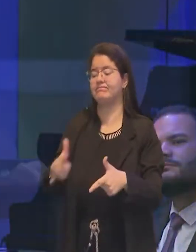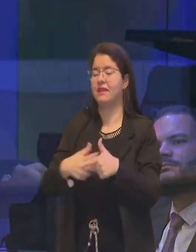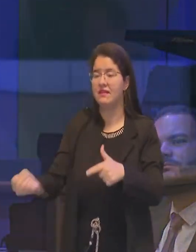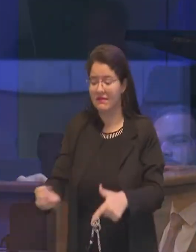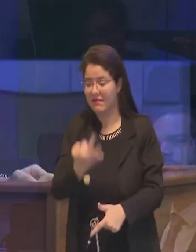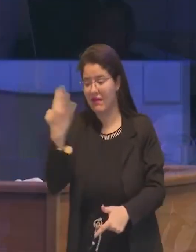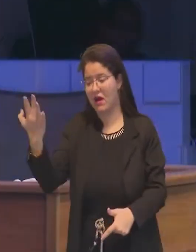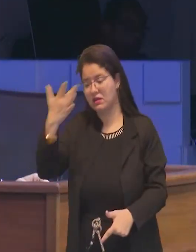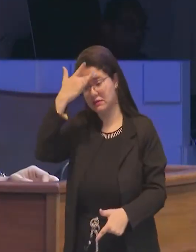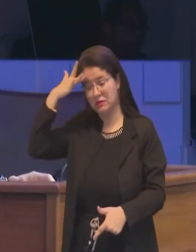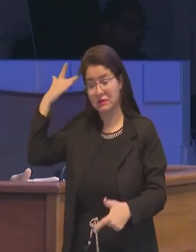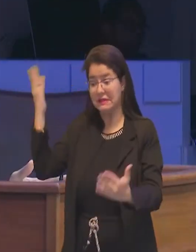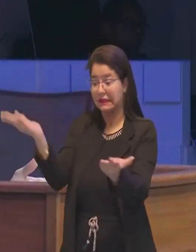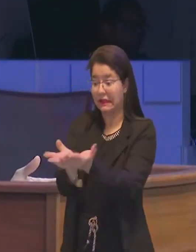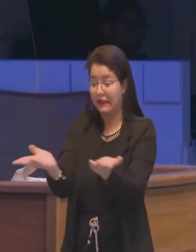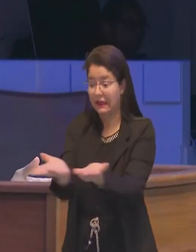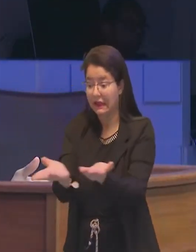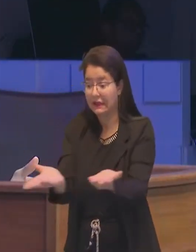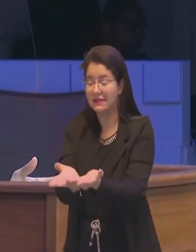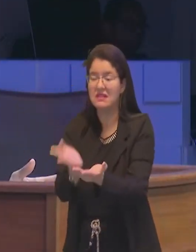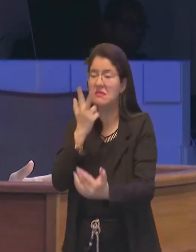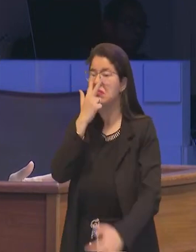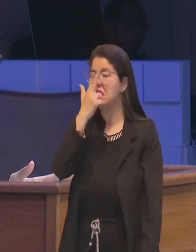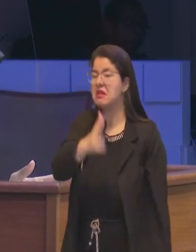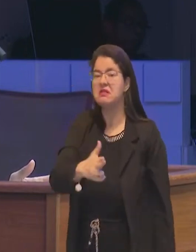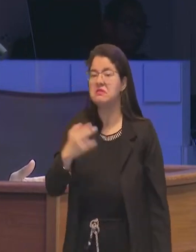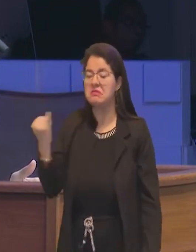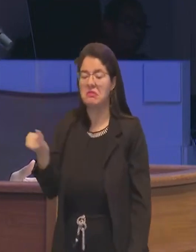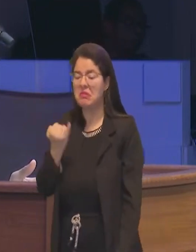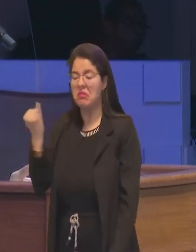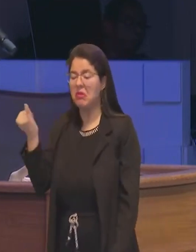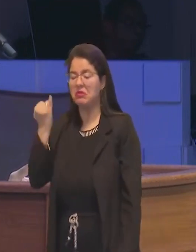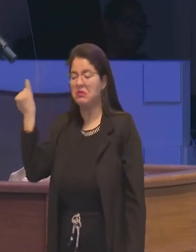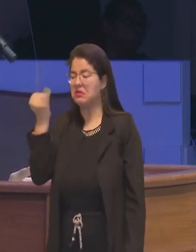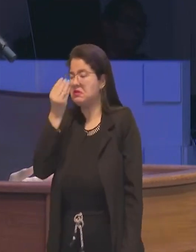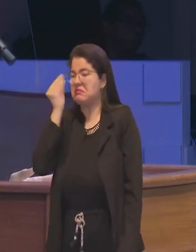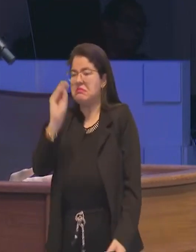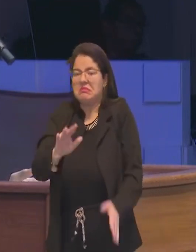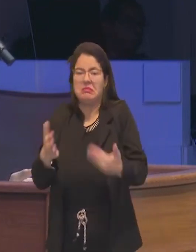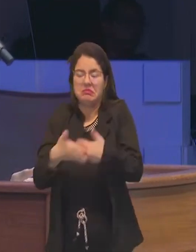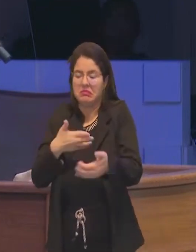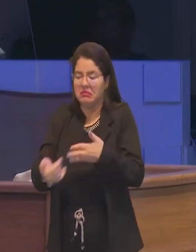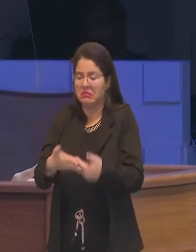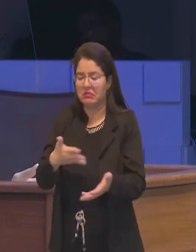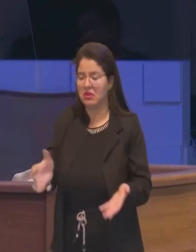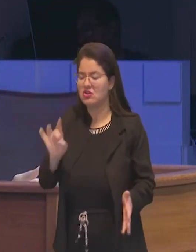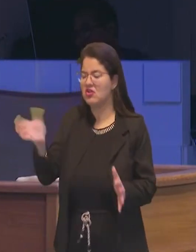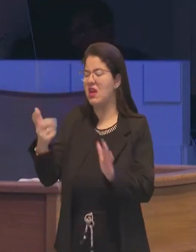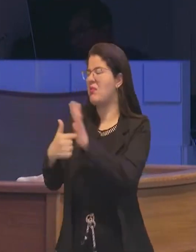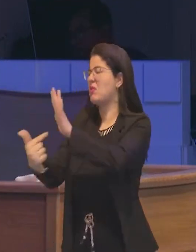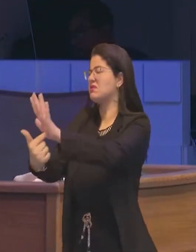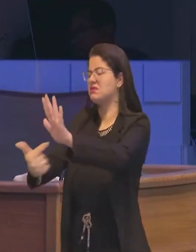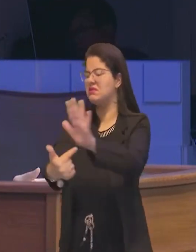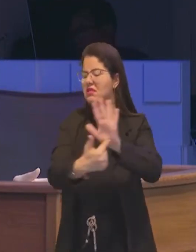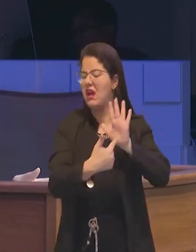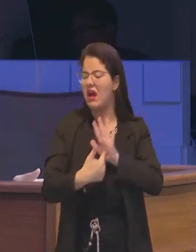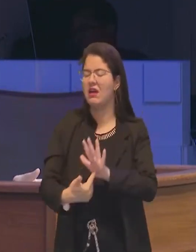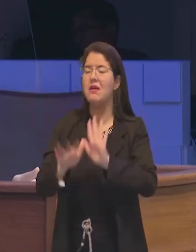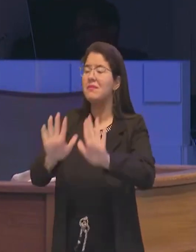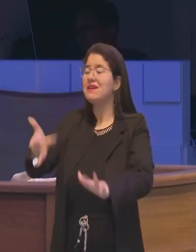crentes hoje parecem não se importar com esse fato. Parecem não se importar que não